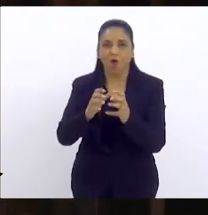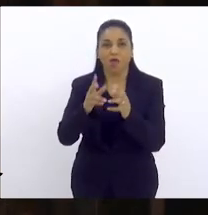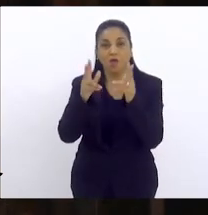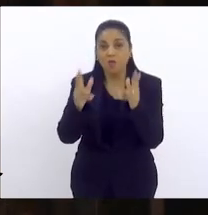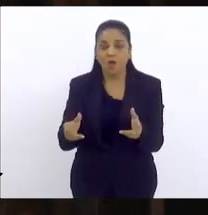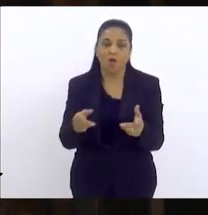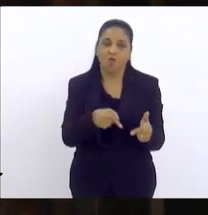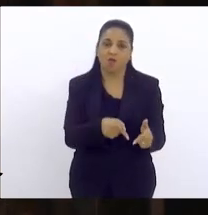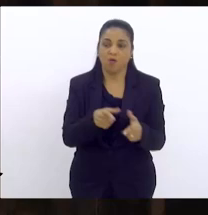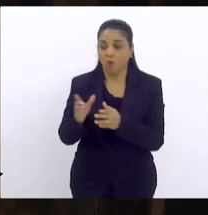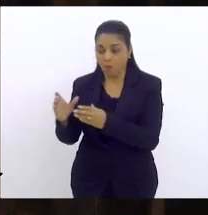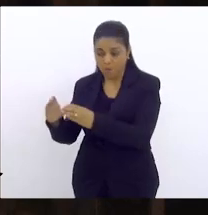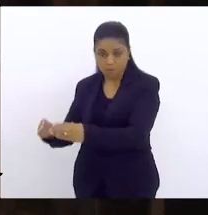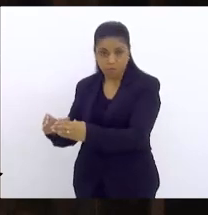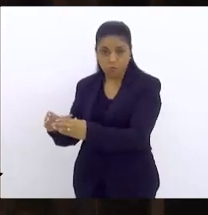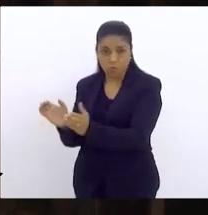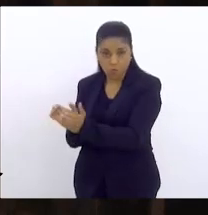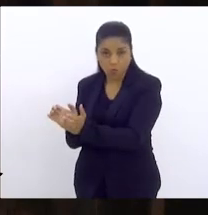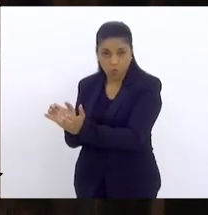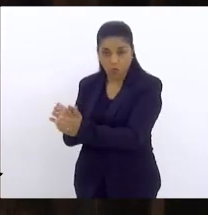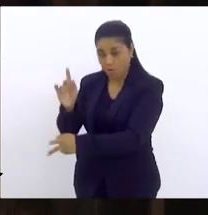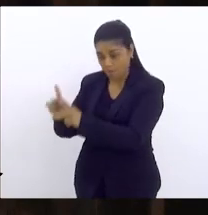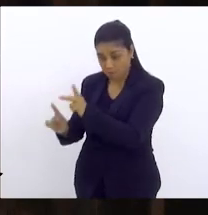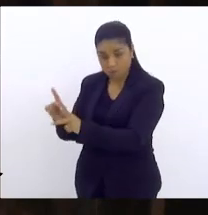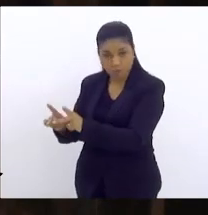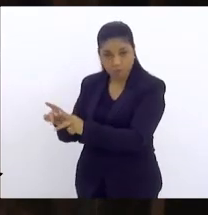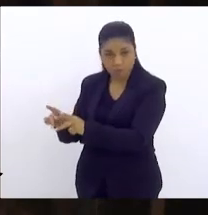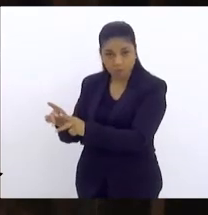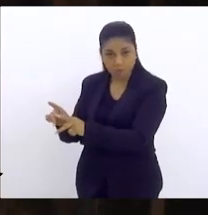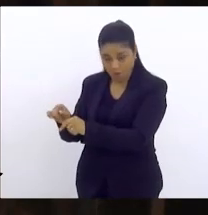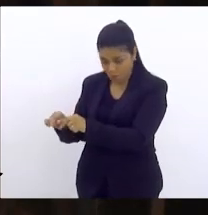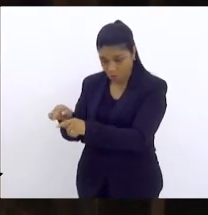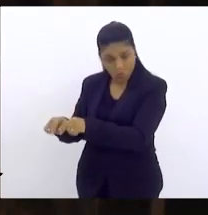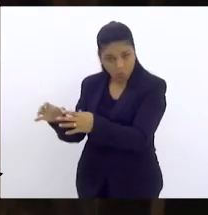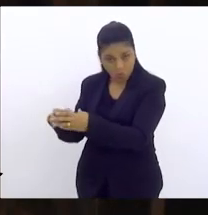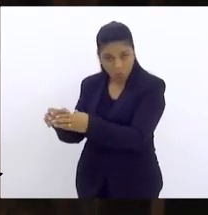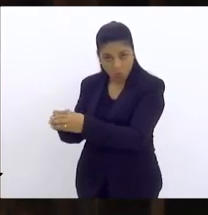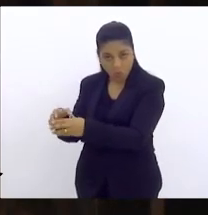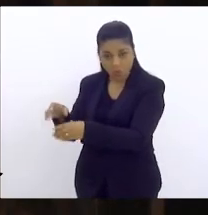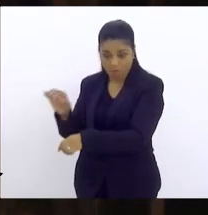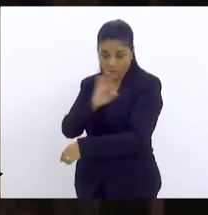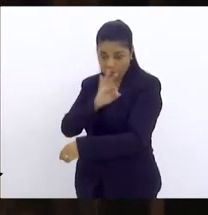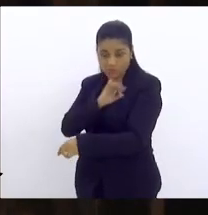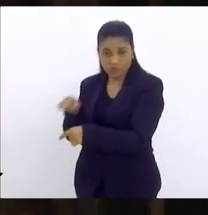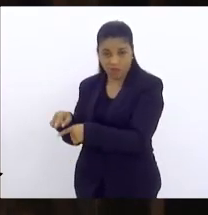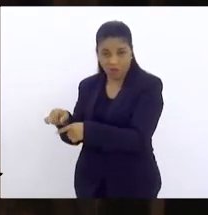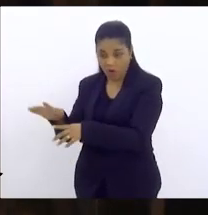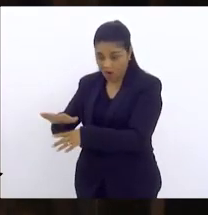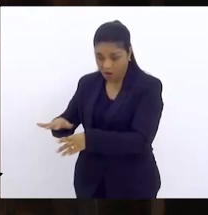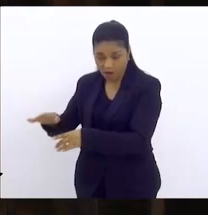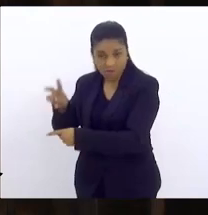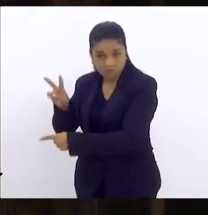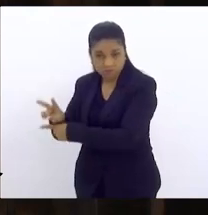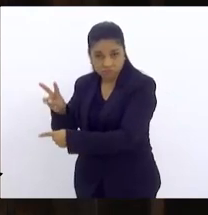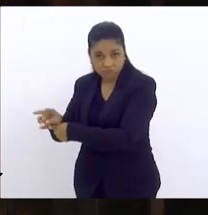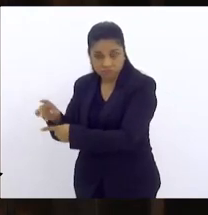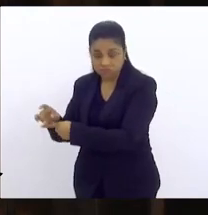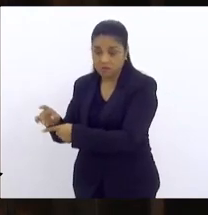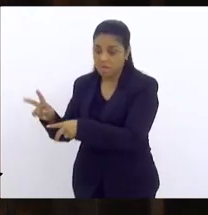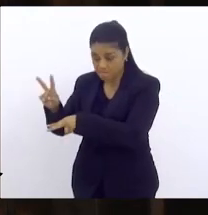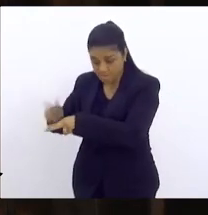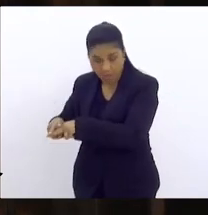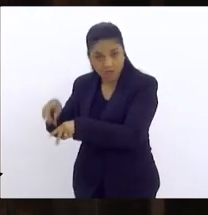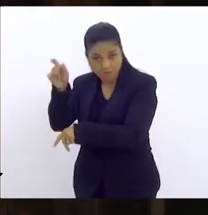bateu Então como foi falado estamos aí na expectativa de